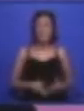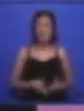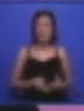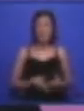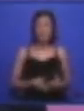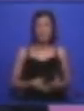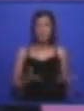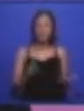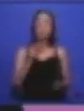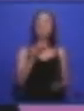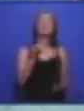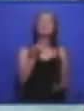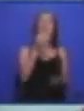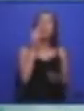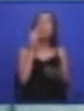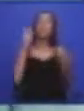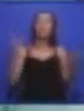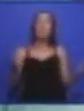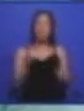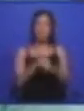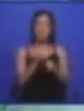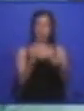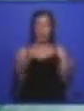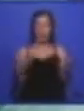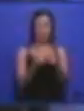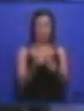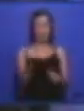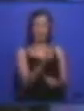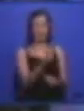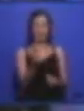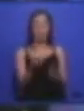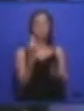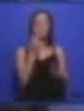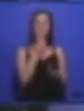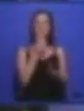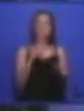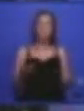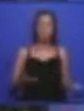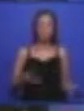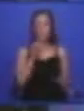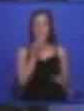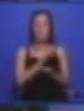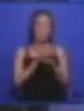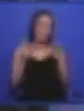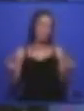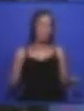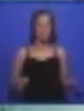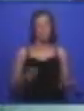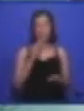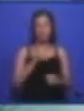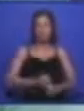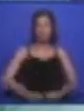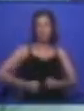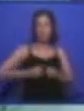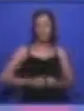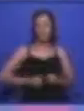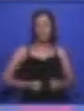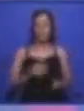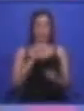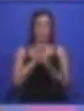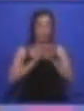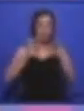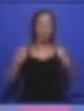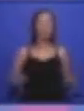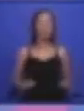Sublinhamos. Júlio, como é que é trabalhar aqui com a Cidália? É uma Conte-nos maravilha. Lá como é que é esta força da natureza. É